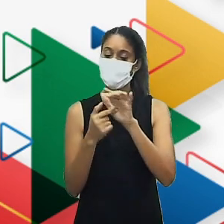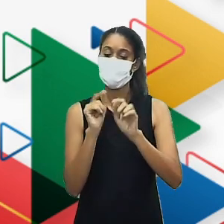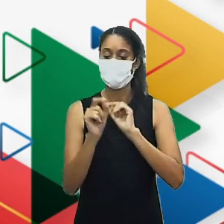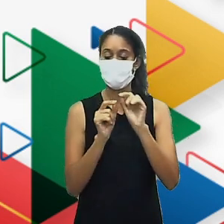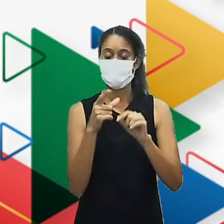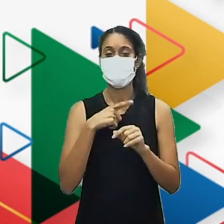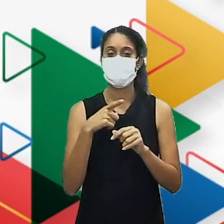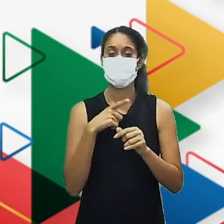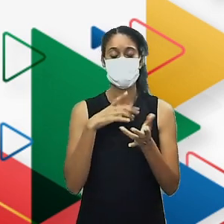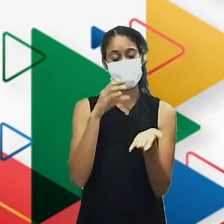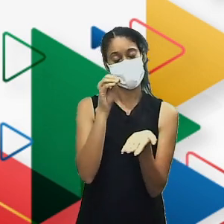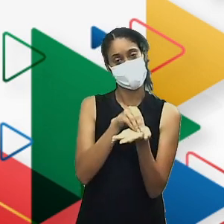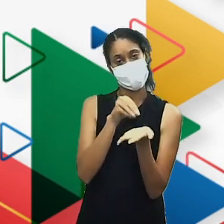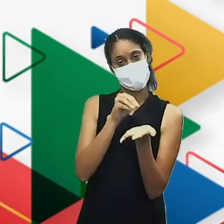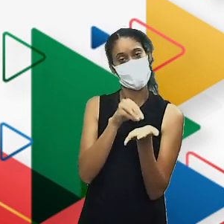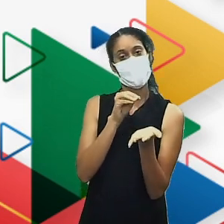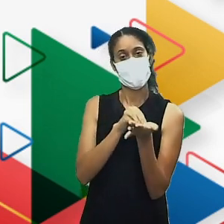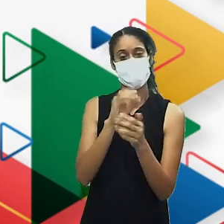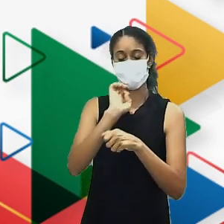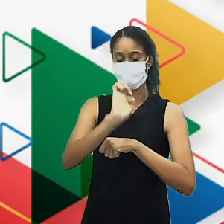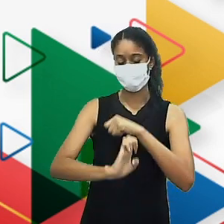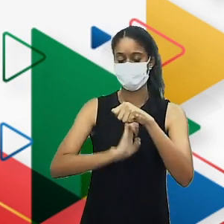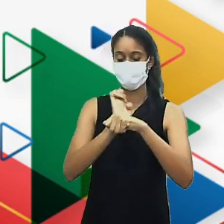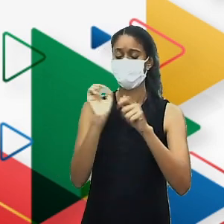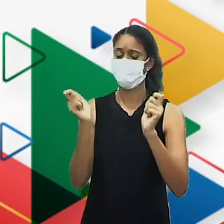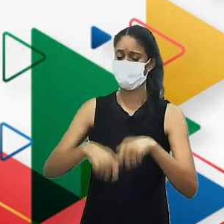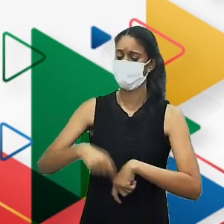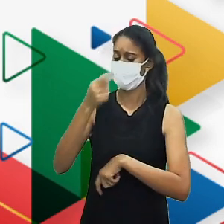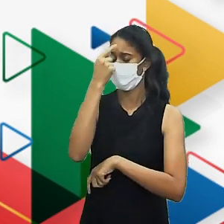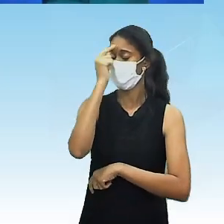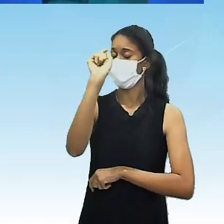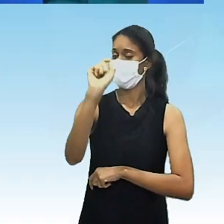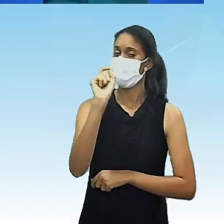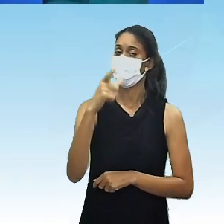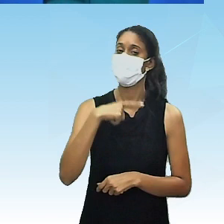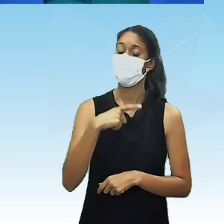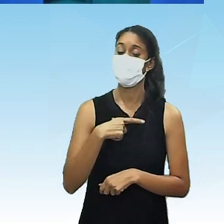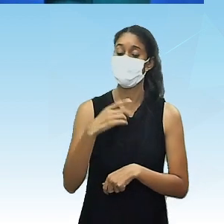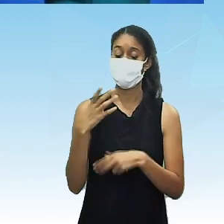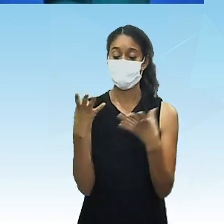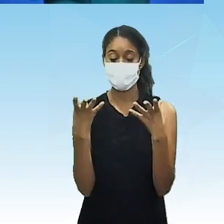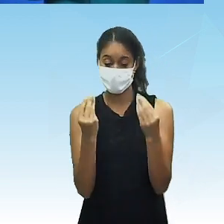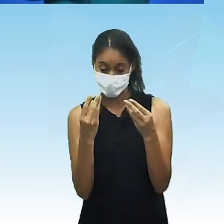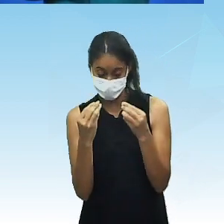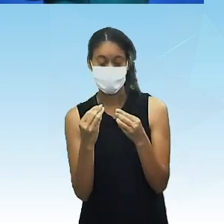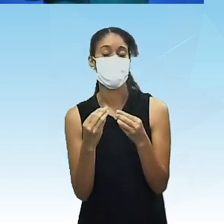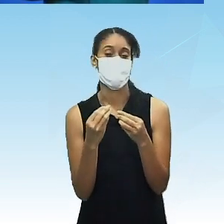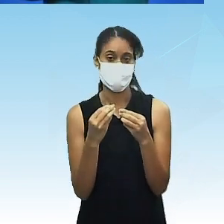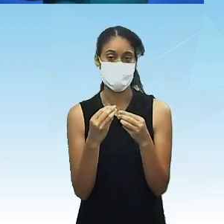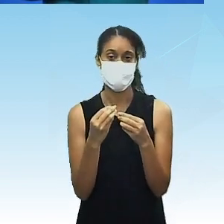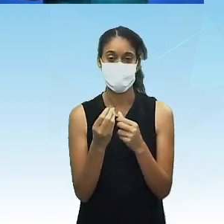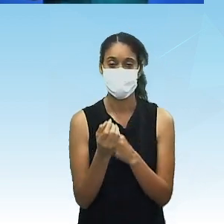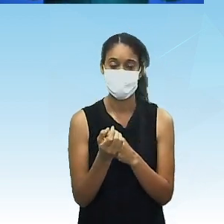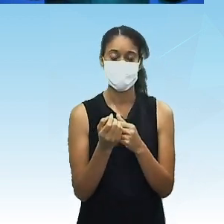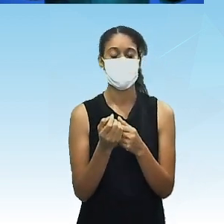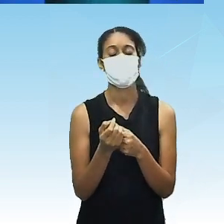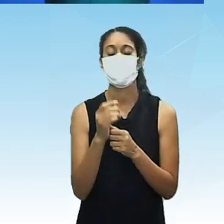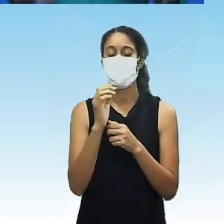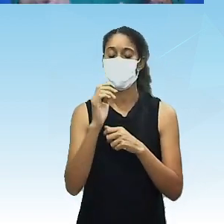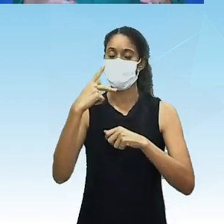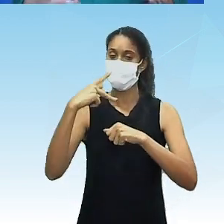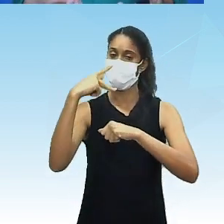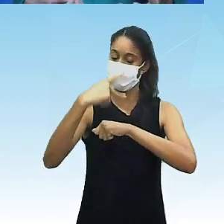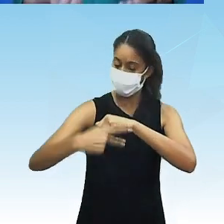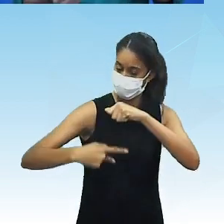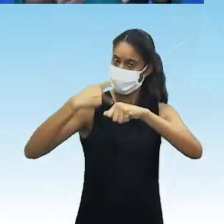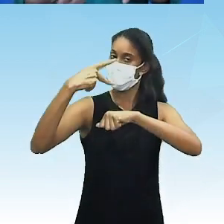né, falta de elétrons. Ou posso pensar também que excesso ou excesso de prótons, né? Mas